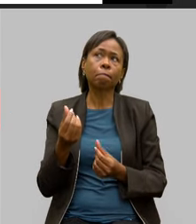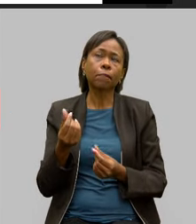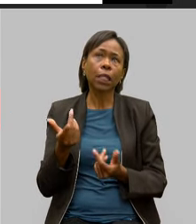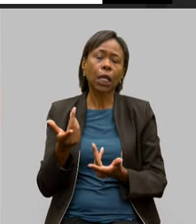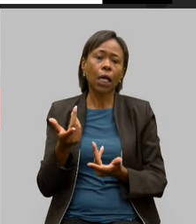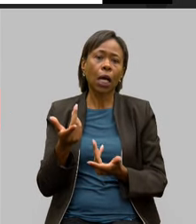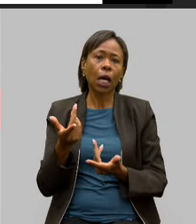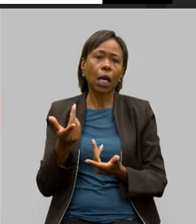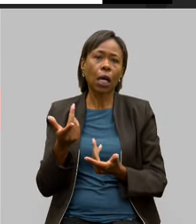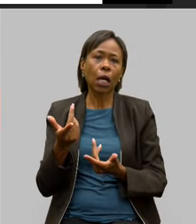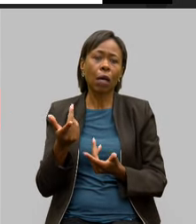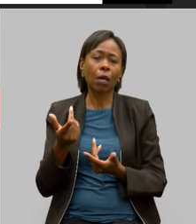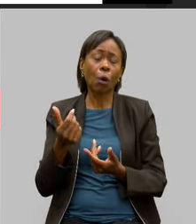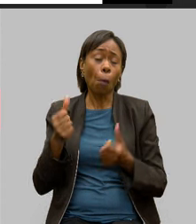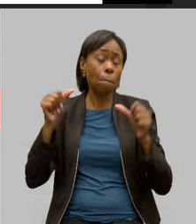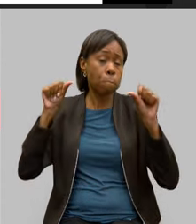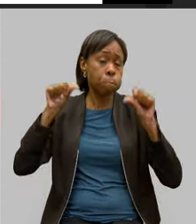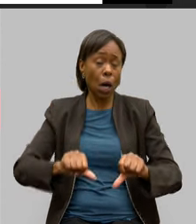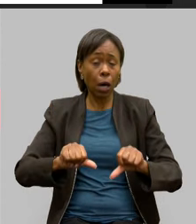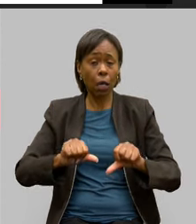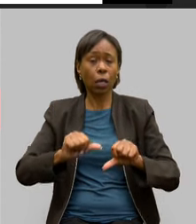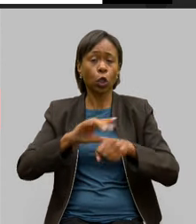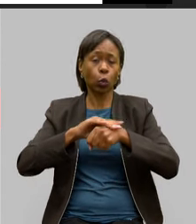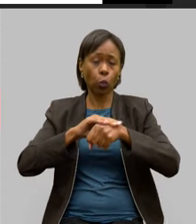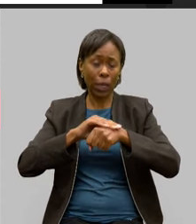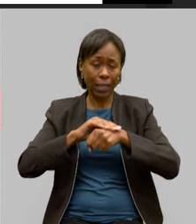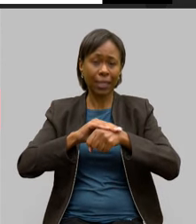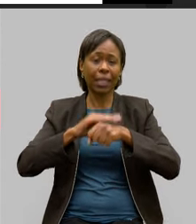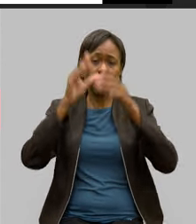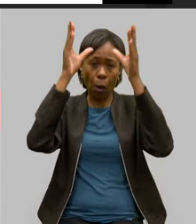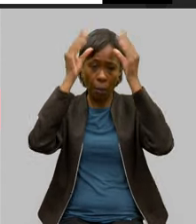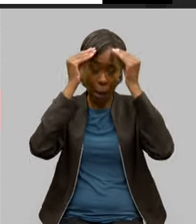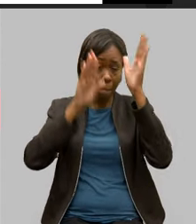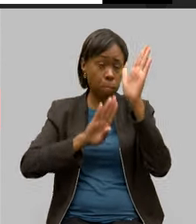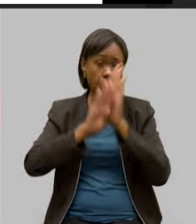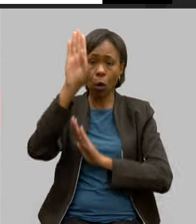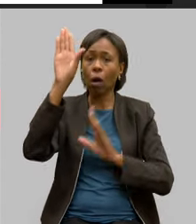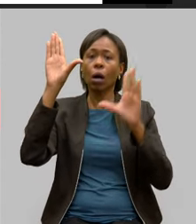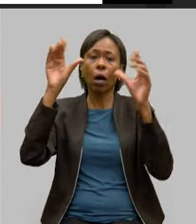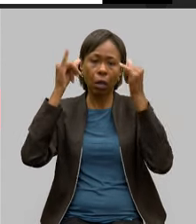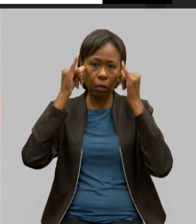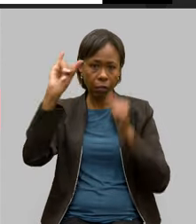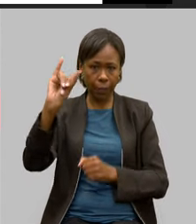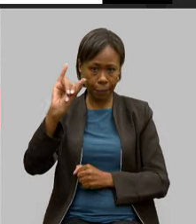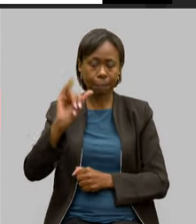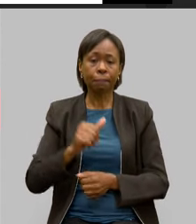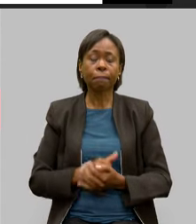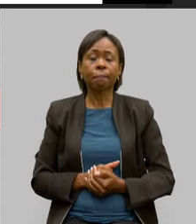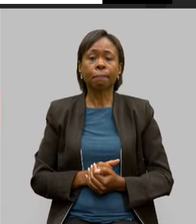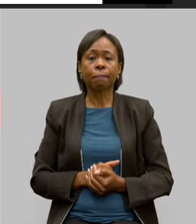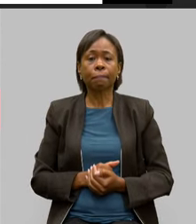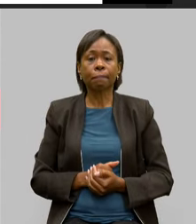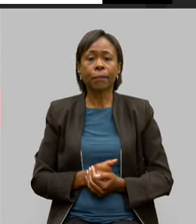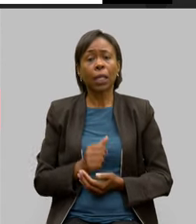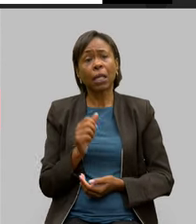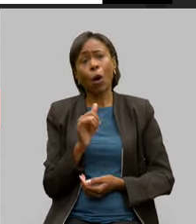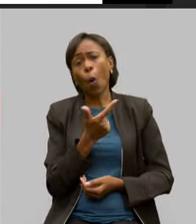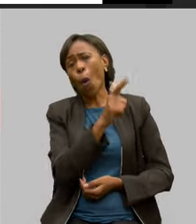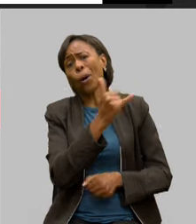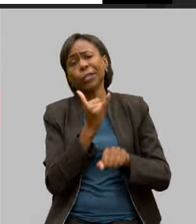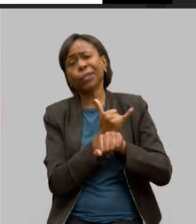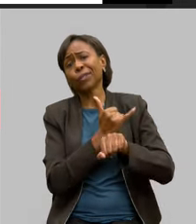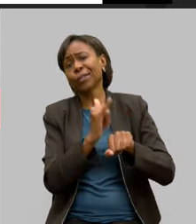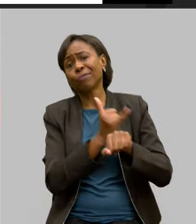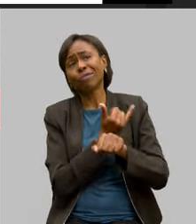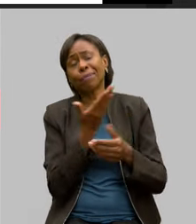encaminhamento mais agudo da doença de alzheimer eh o fato de não haver alternativa terapêutica